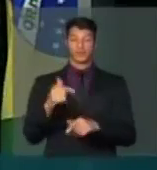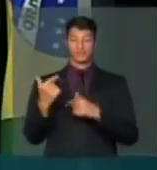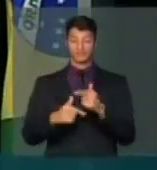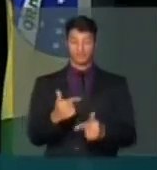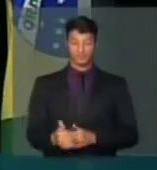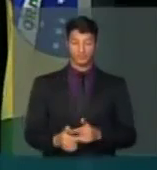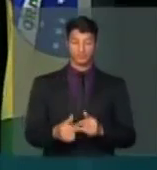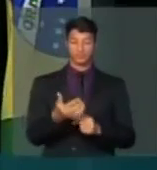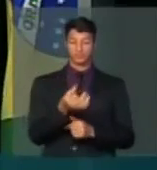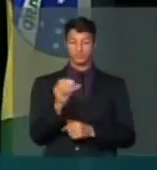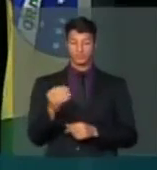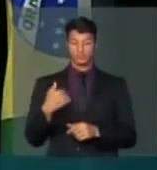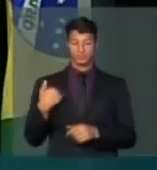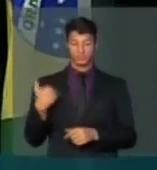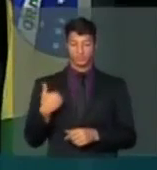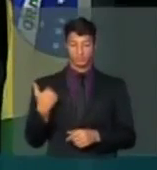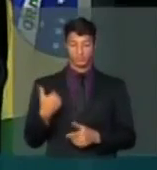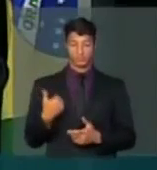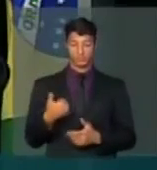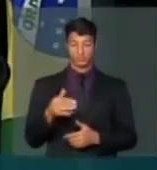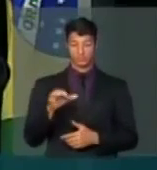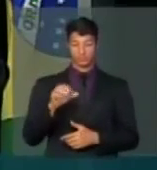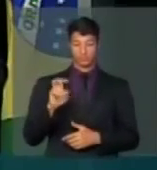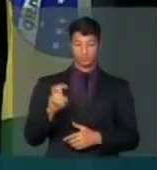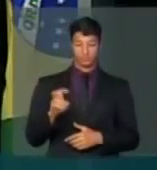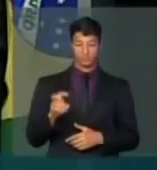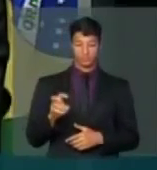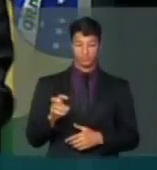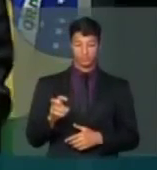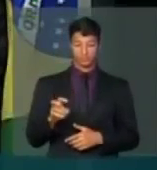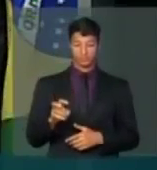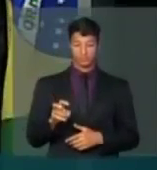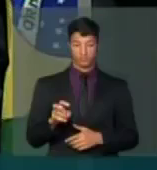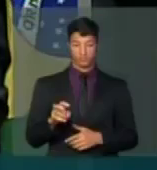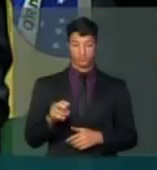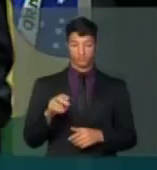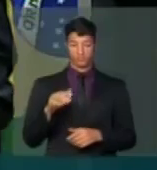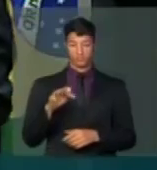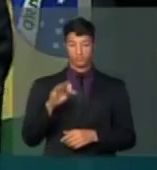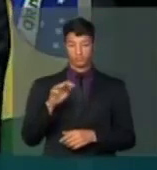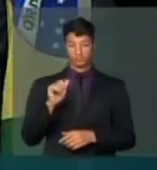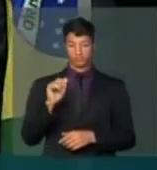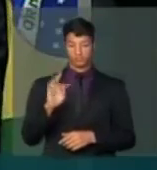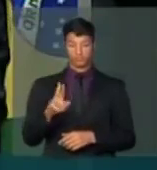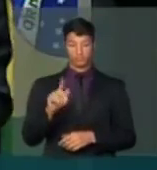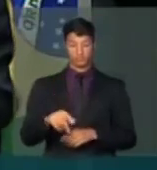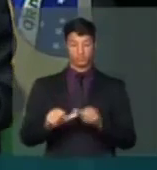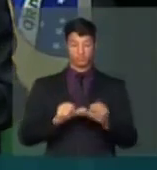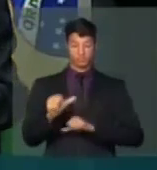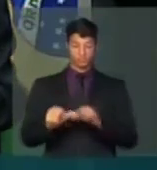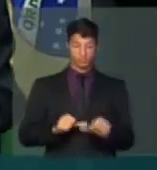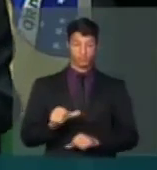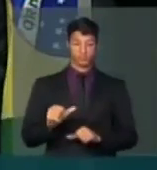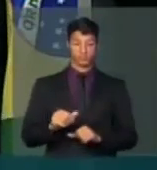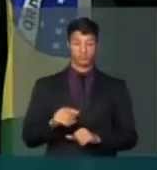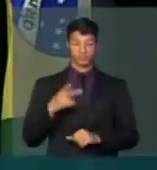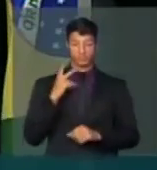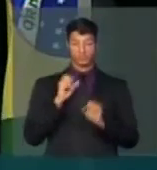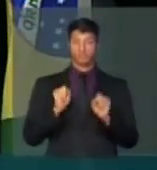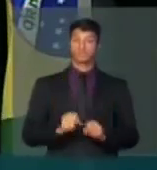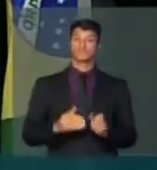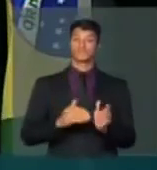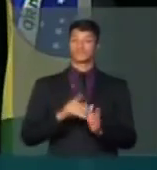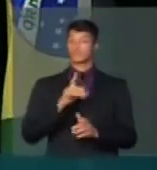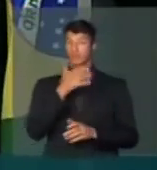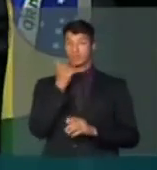trabalho, 60 de idade, 95 sem fator previdenciário. É uma alternativa. Pode até não